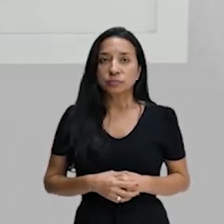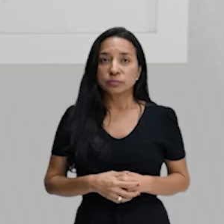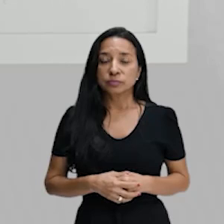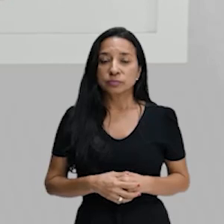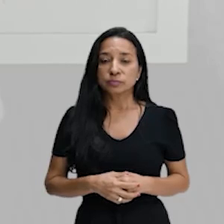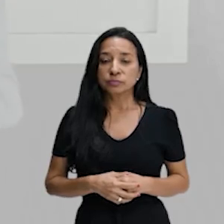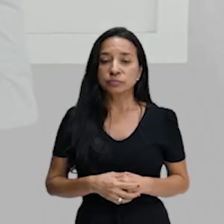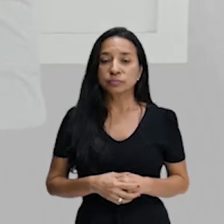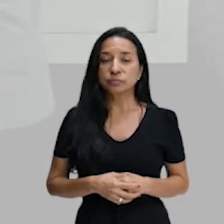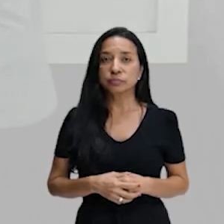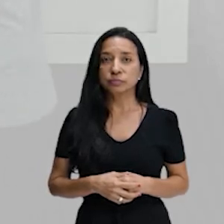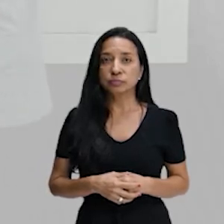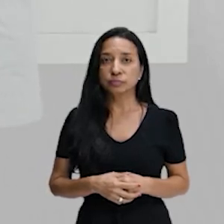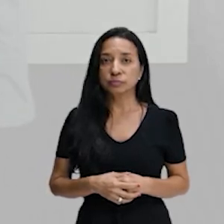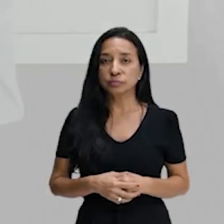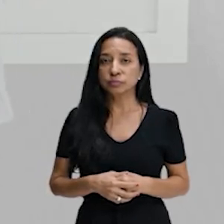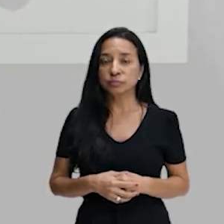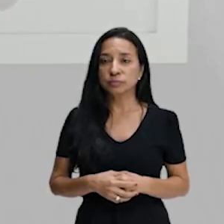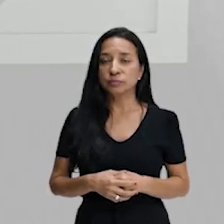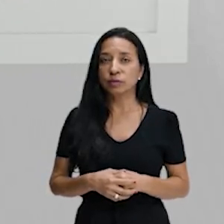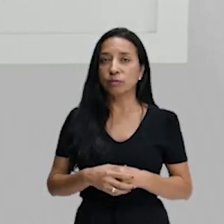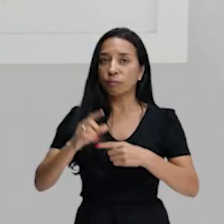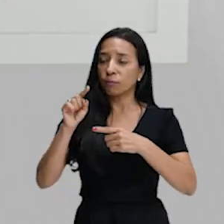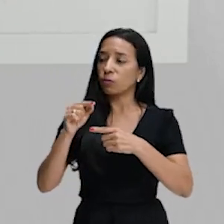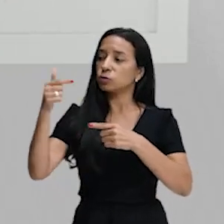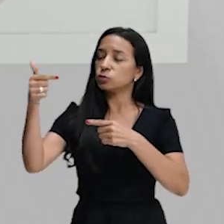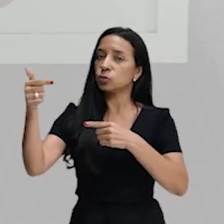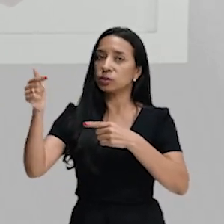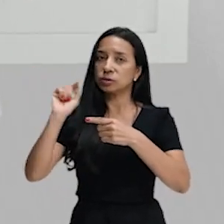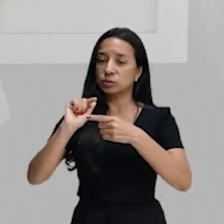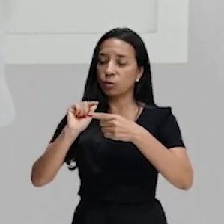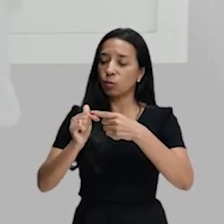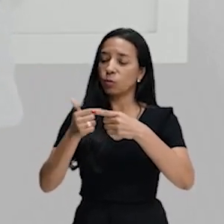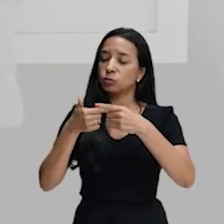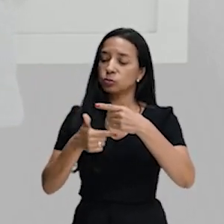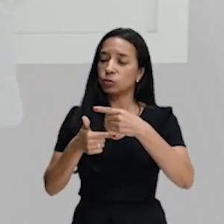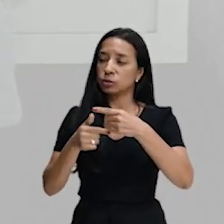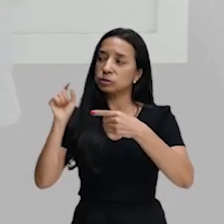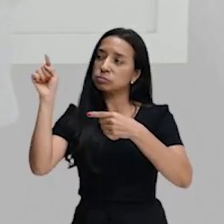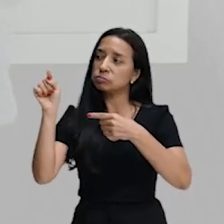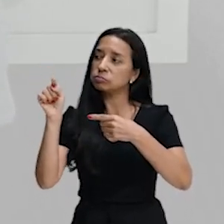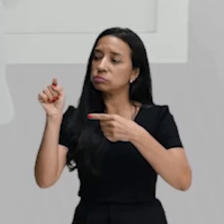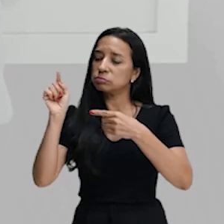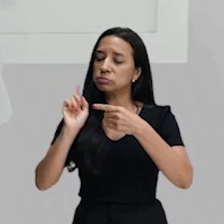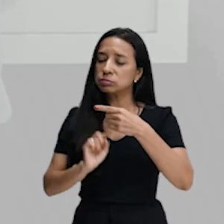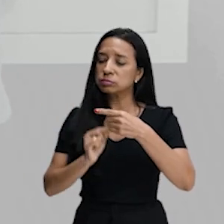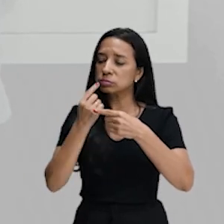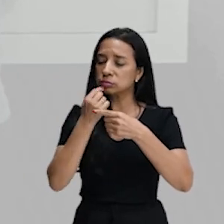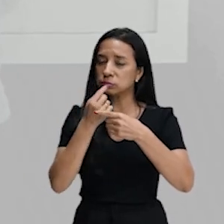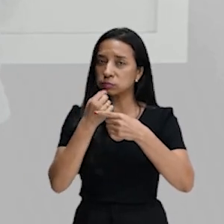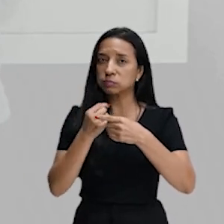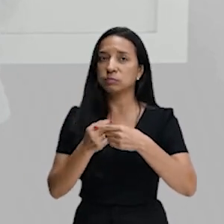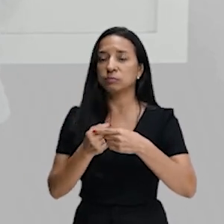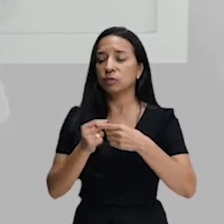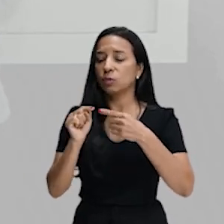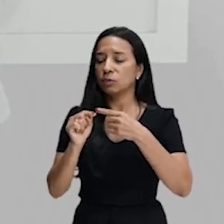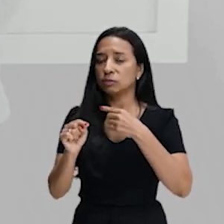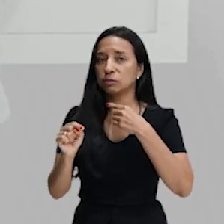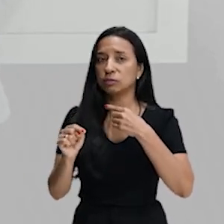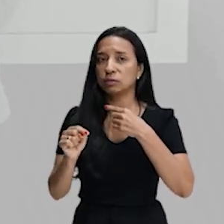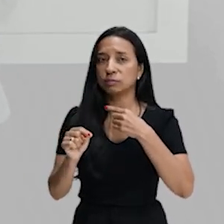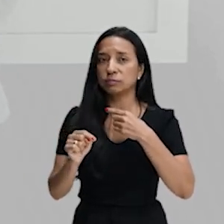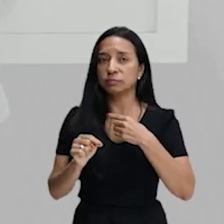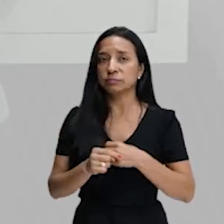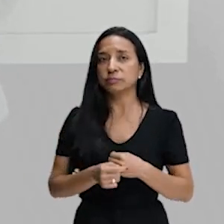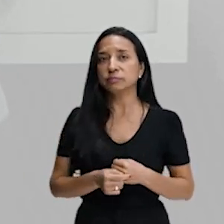Então, 2 com 2, ó, dividindo. Então, nós vamos ter que o campo 1 sobre